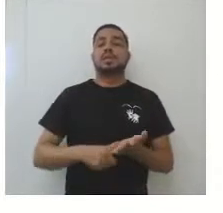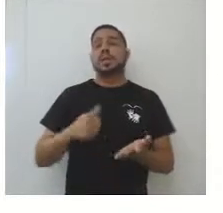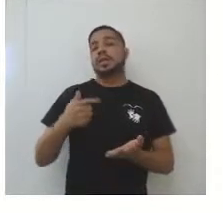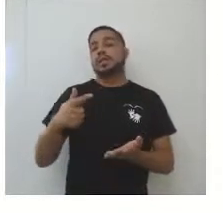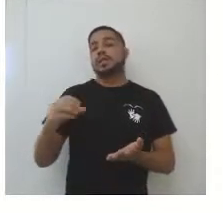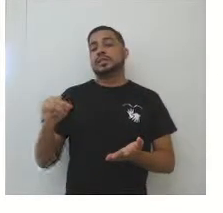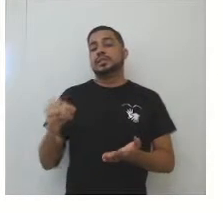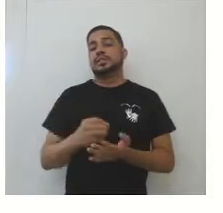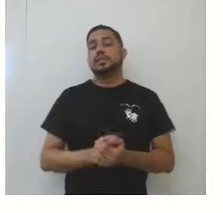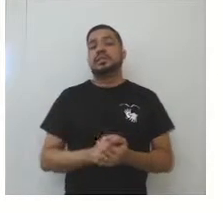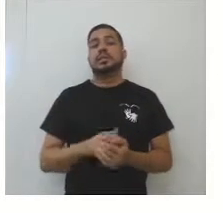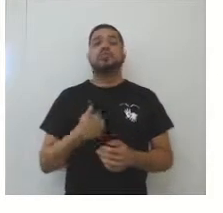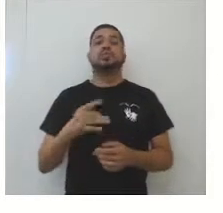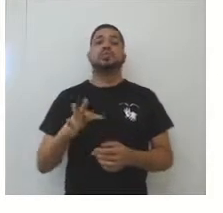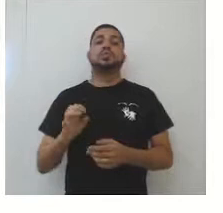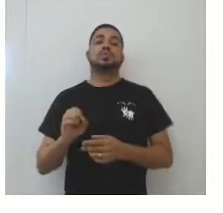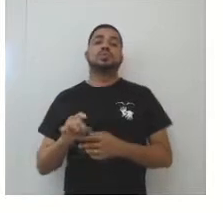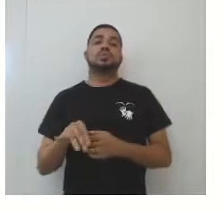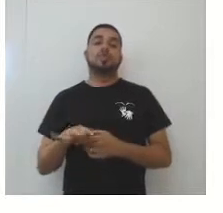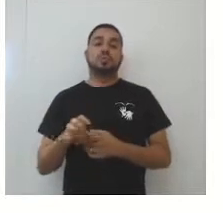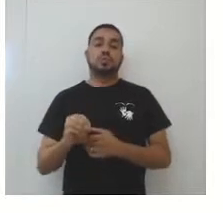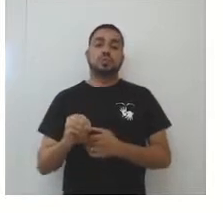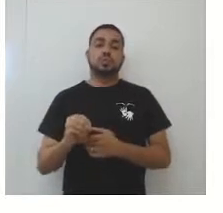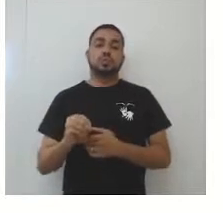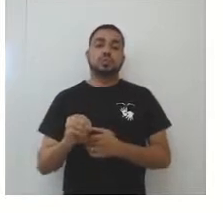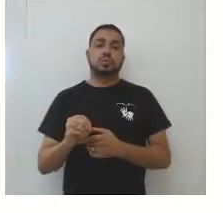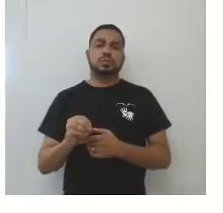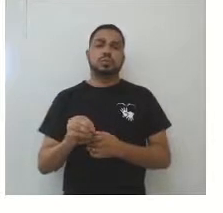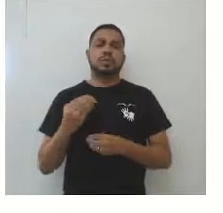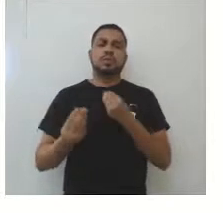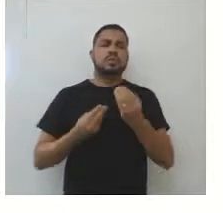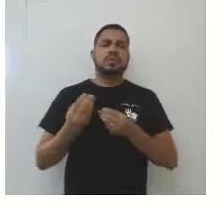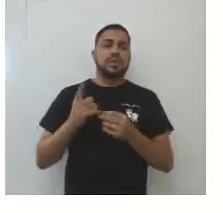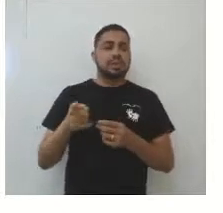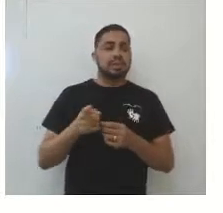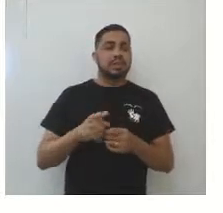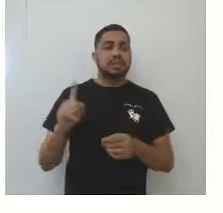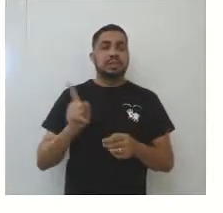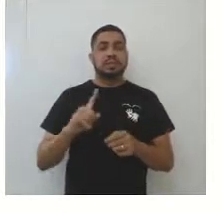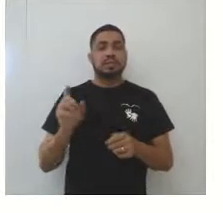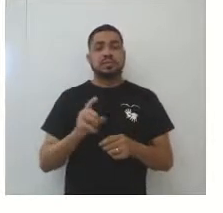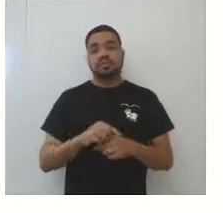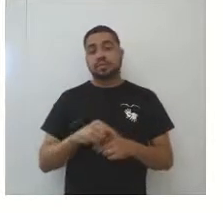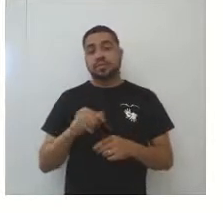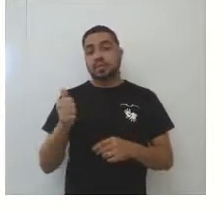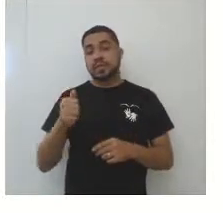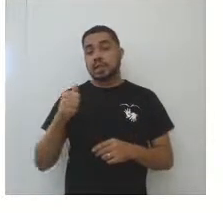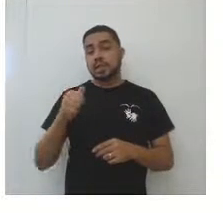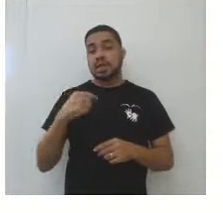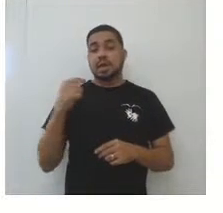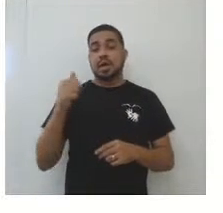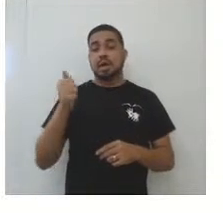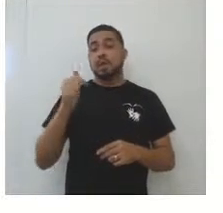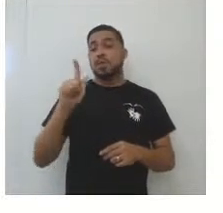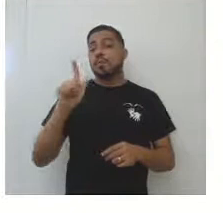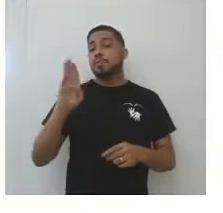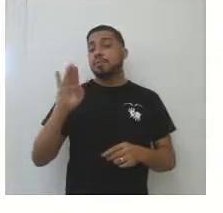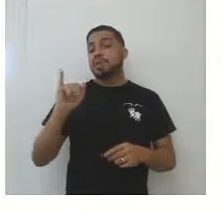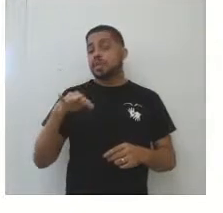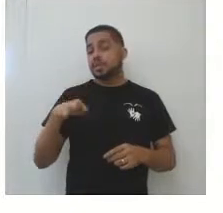gene recessivo autossômico. Opa! André, isso é muito complicado. Não, ele só fez encher linguiça. O albinismo, ele só está dizendo que quando o